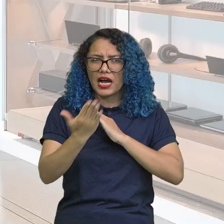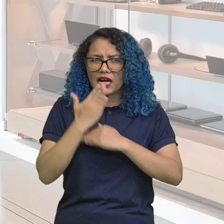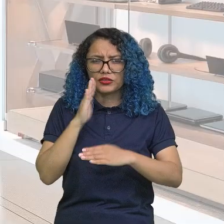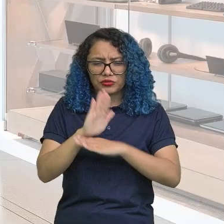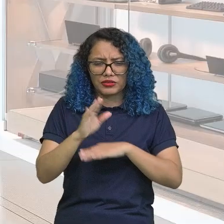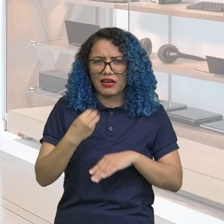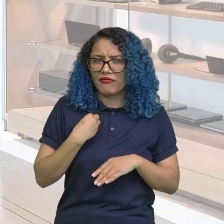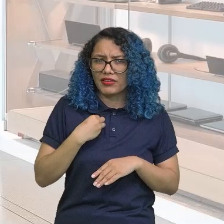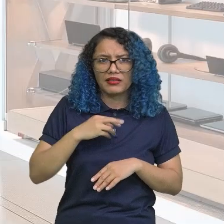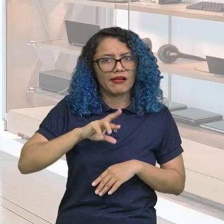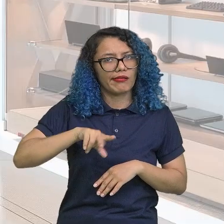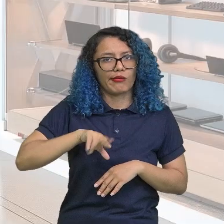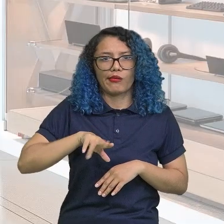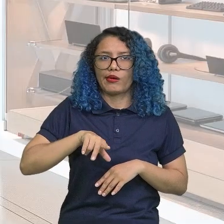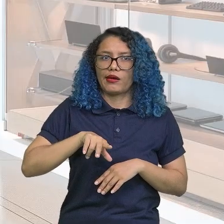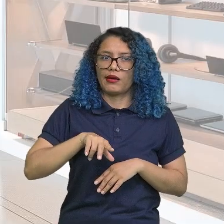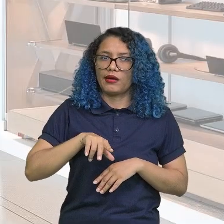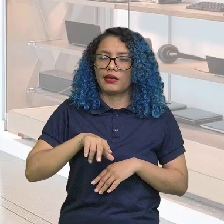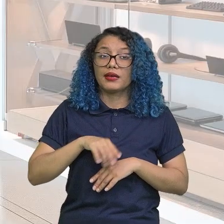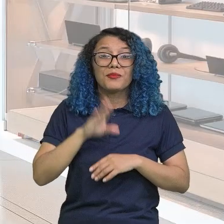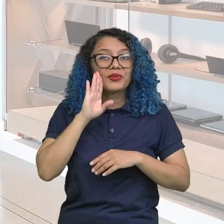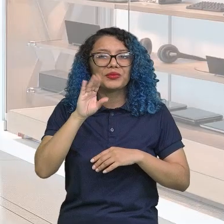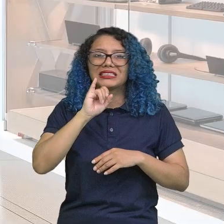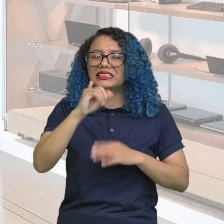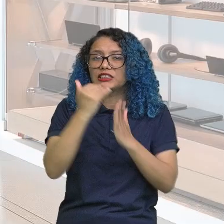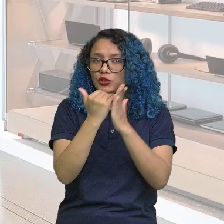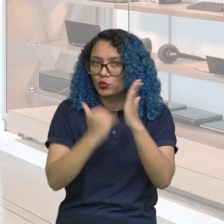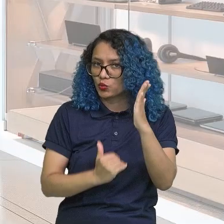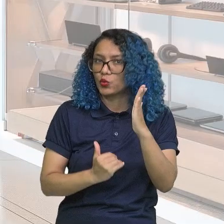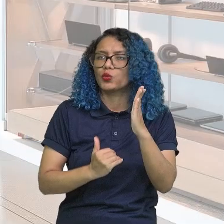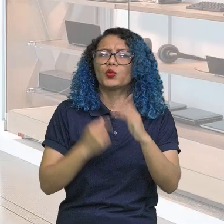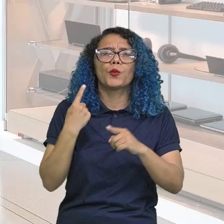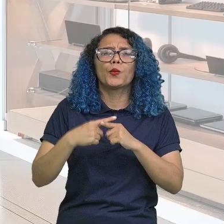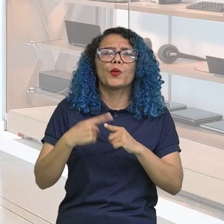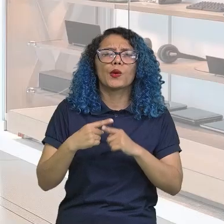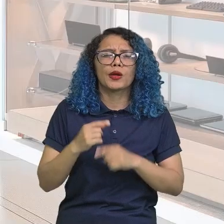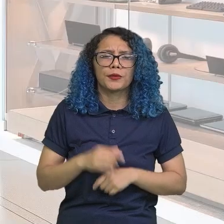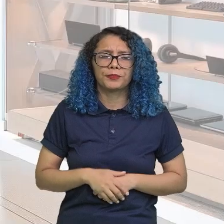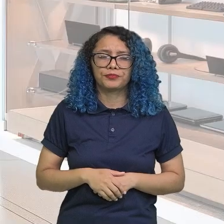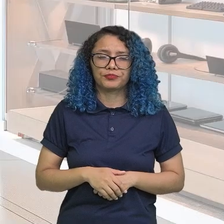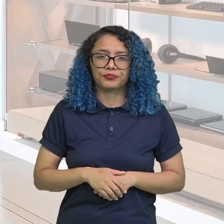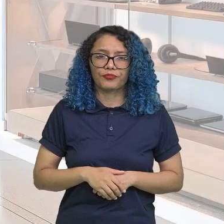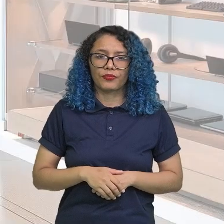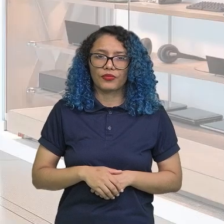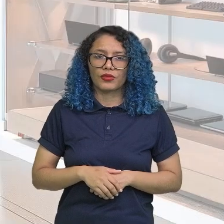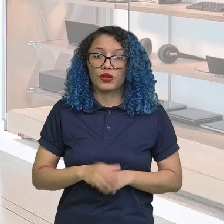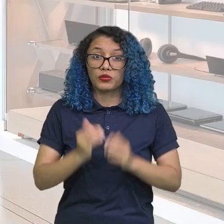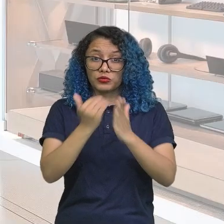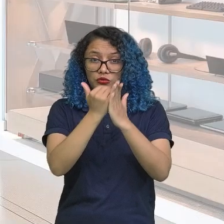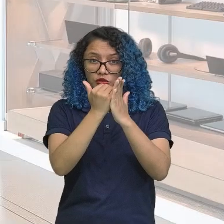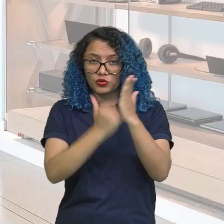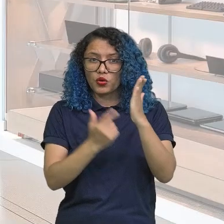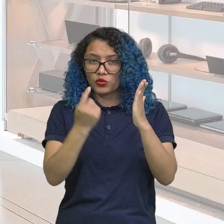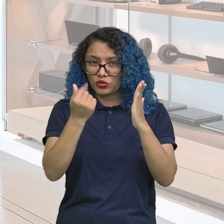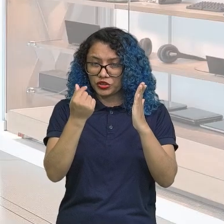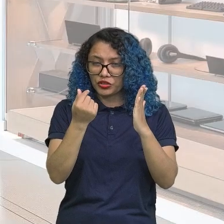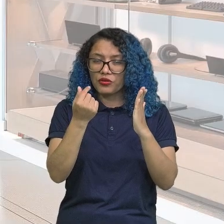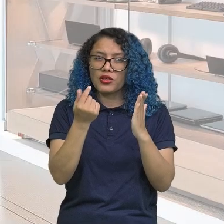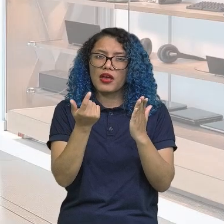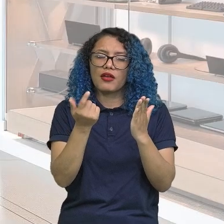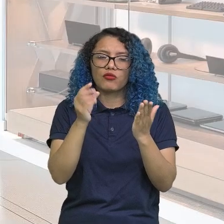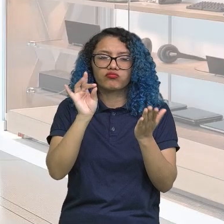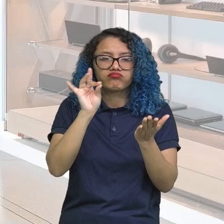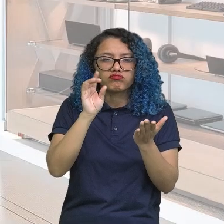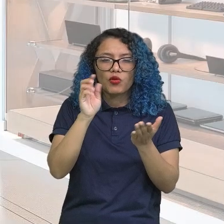vida, principalmente quando se trata de desconto, viu? Porque o desconto não vai diminuir aquele preço real. O